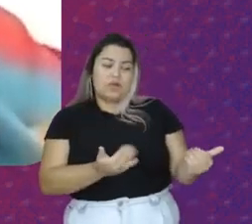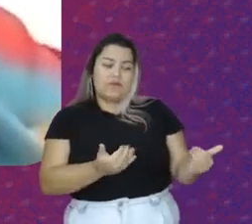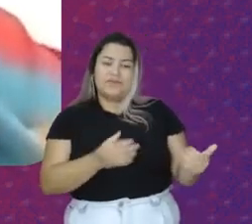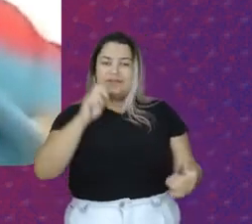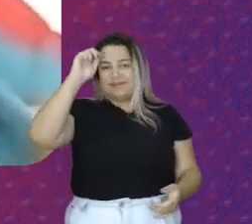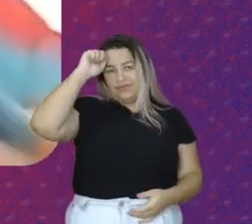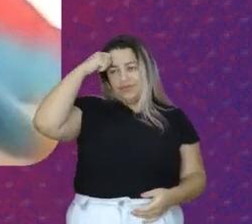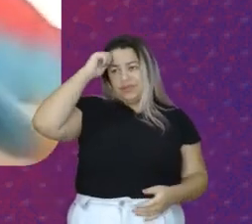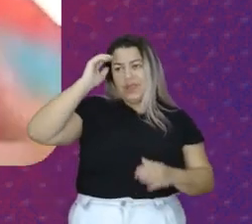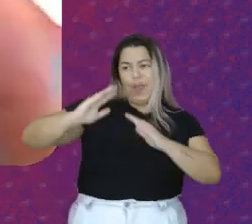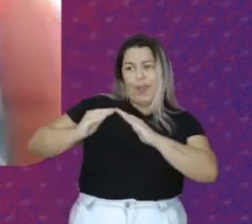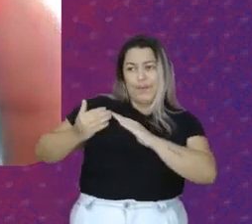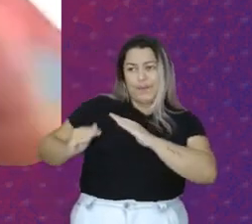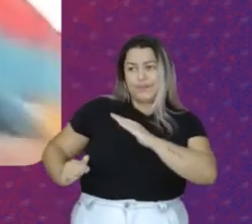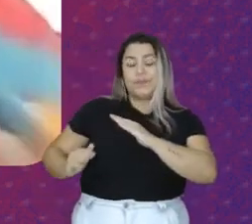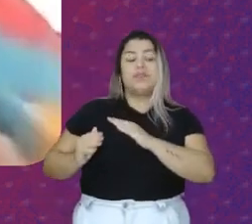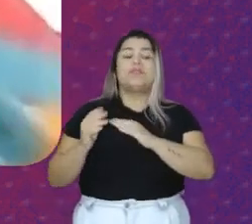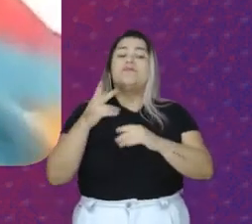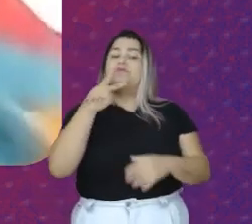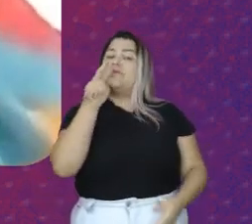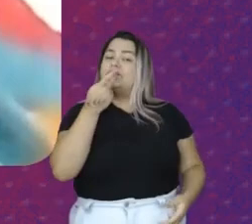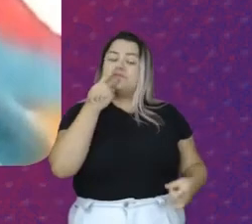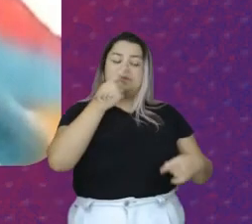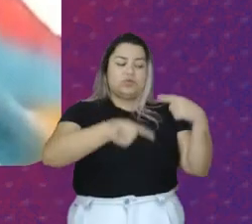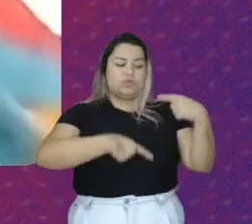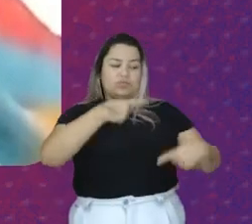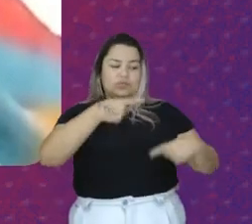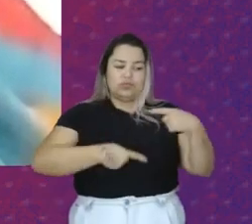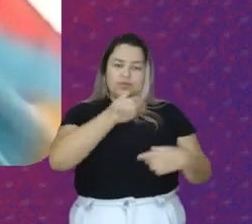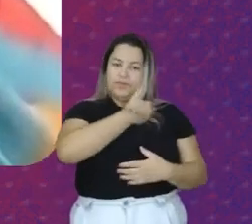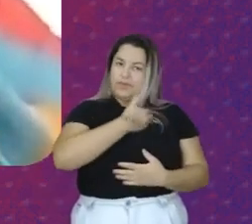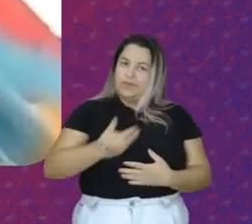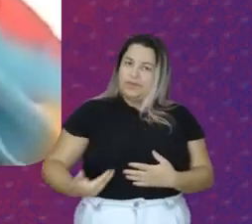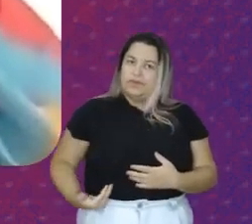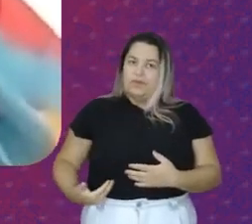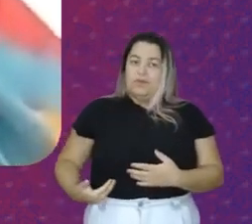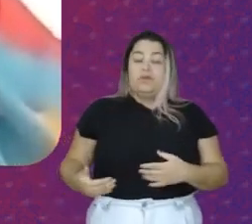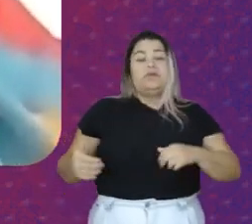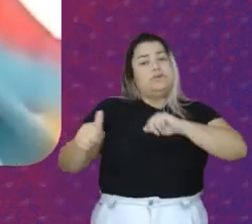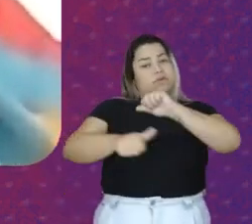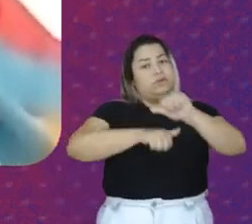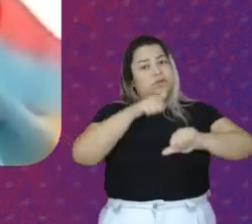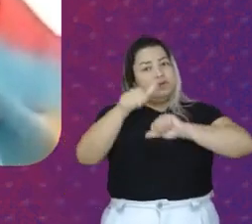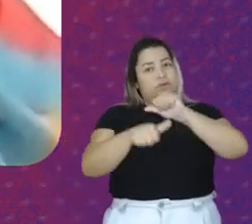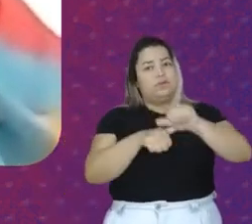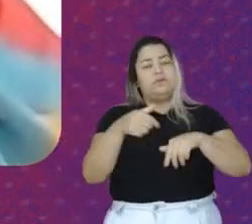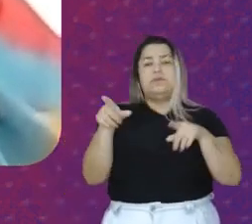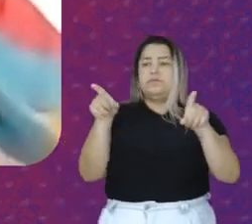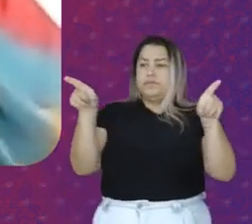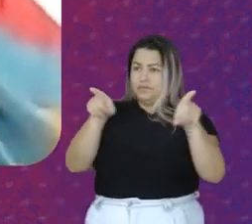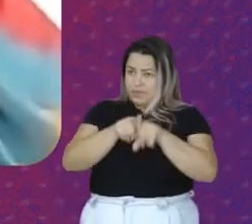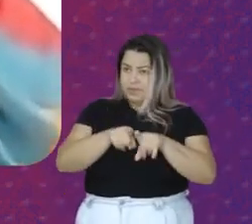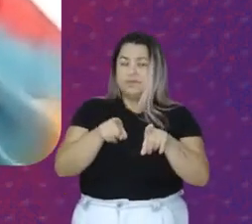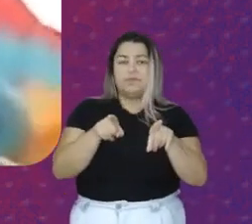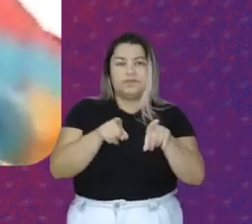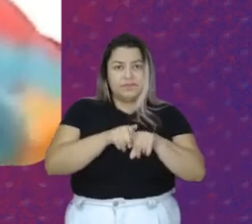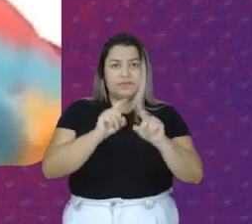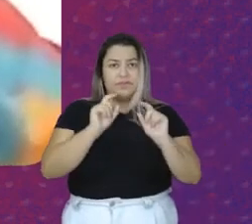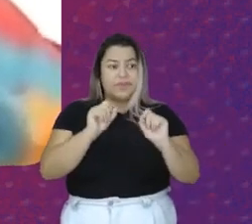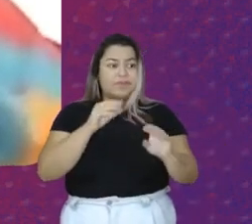quebrada. Então nós estamos falando de políticas públicas que vão transformar a vida das pessoas e